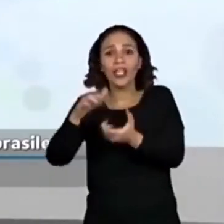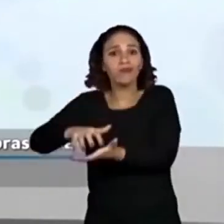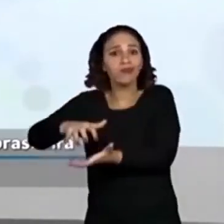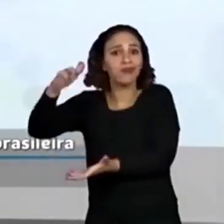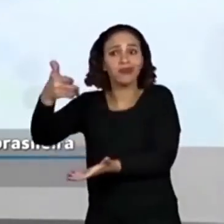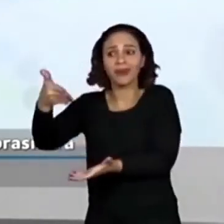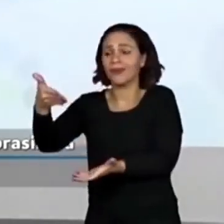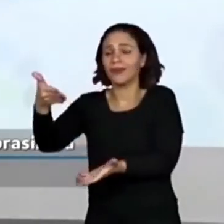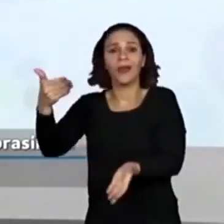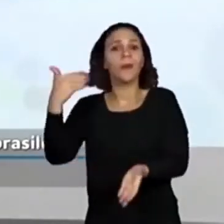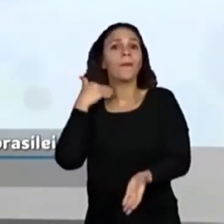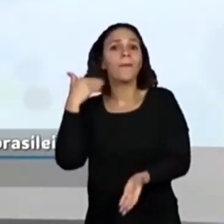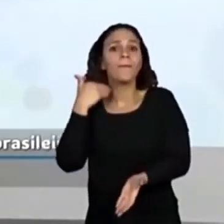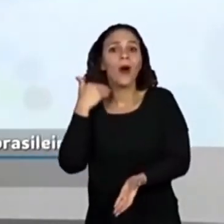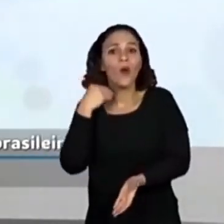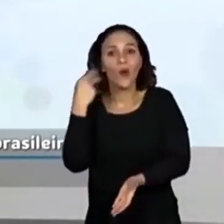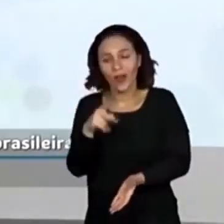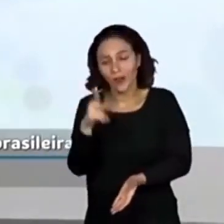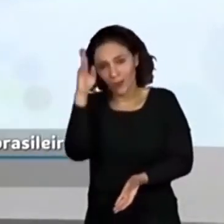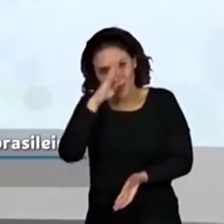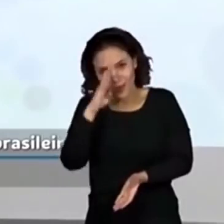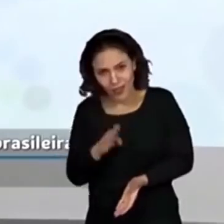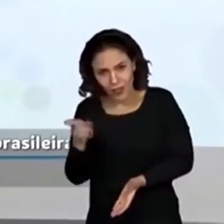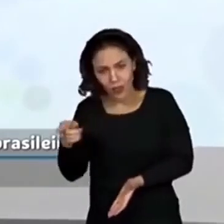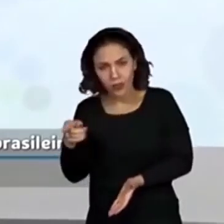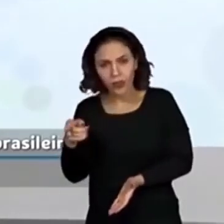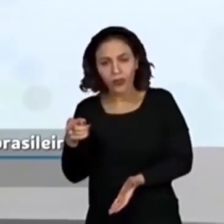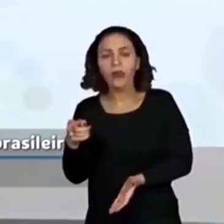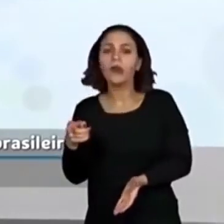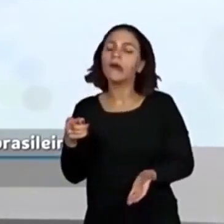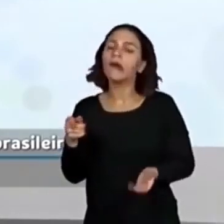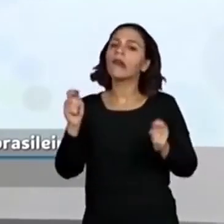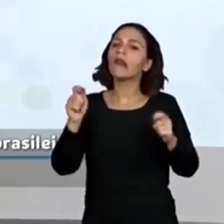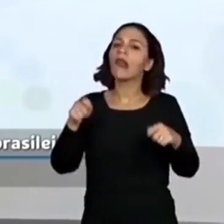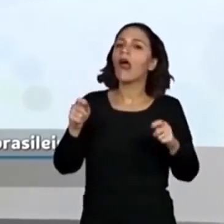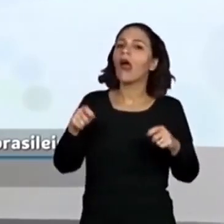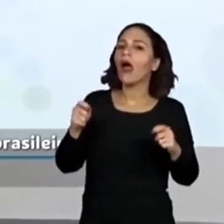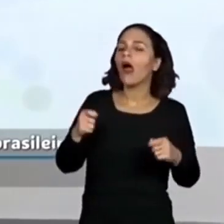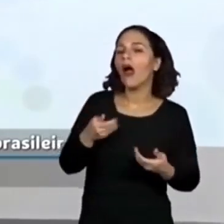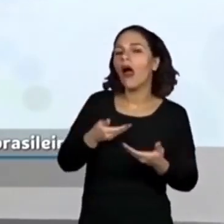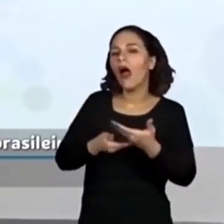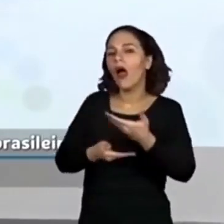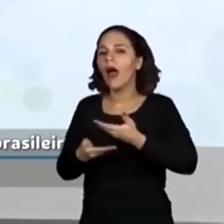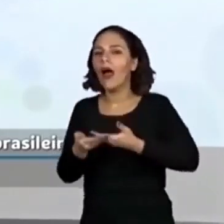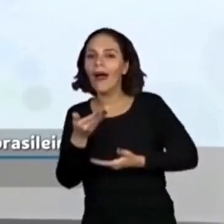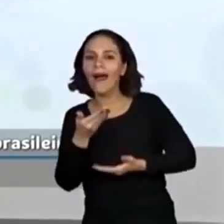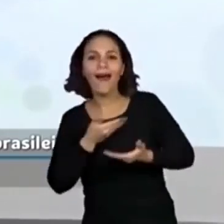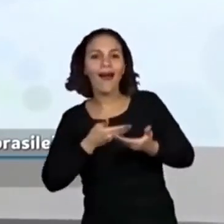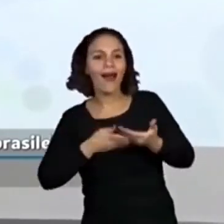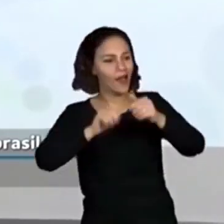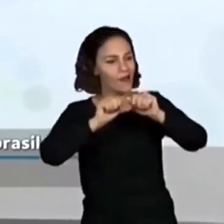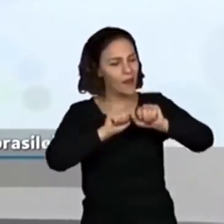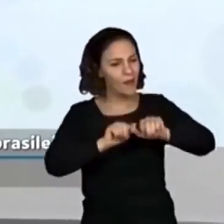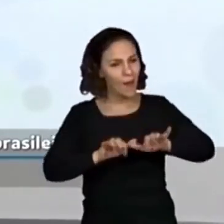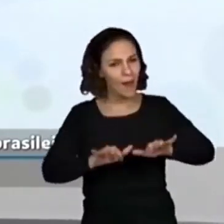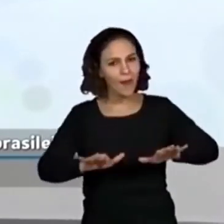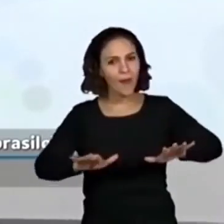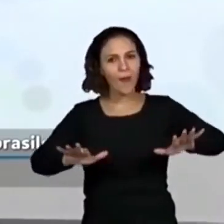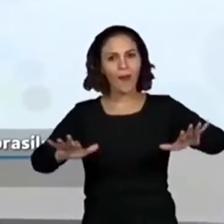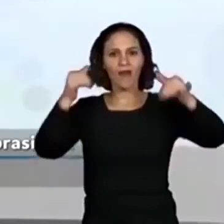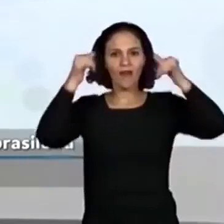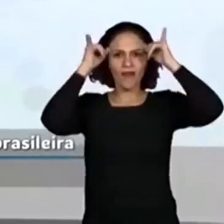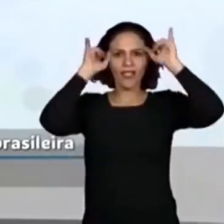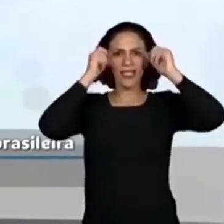nos bancos brasileiros foi permitindo que houvesse uma expansão cada vez maior das